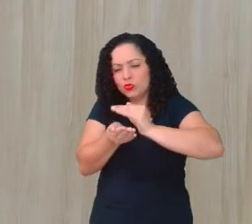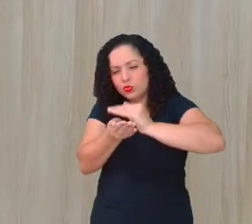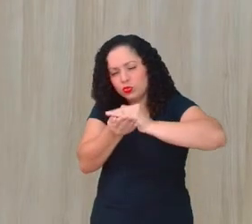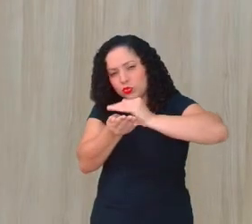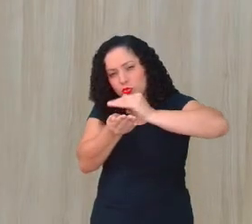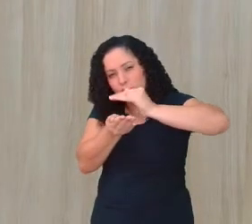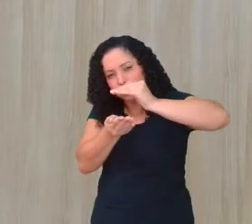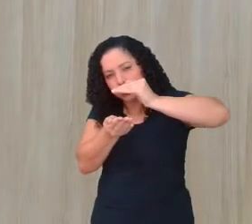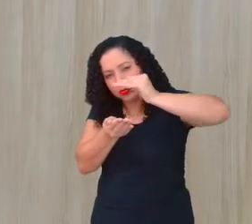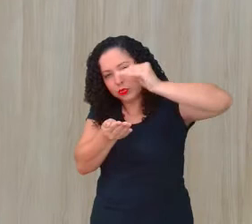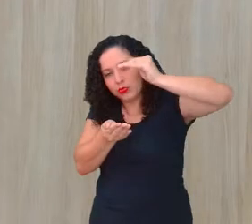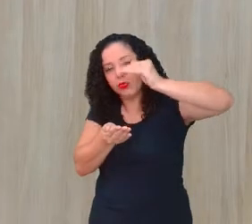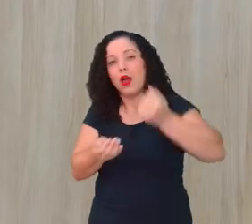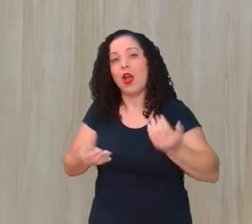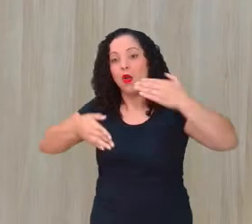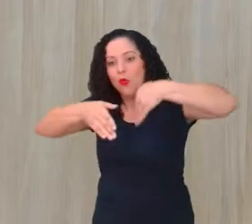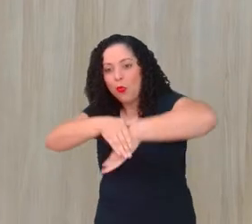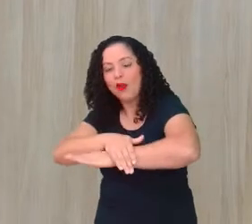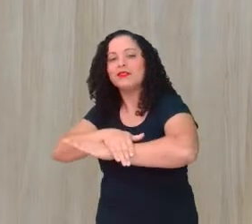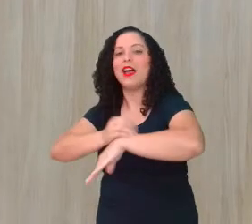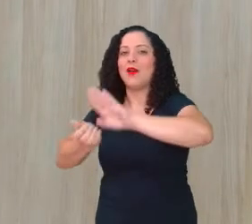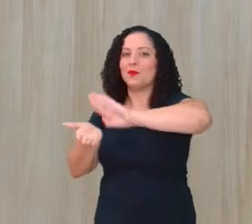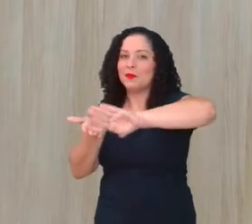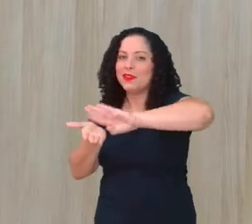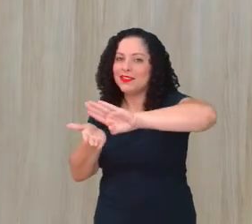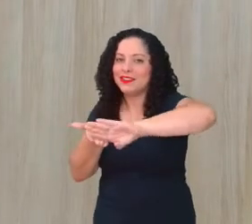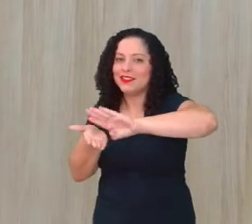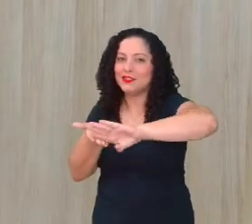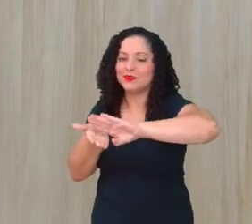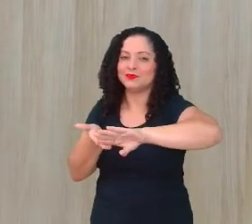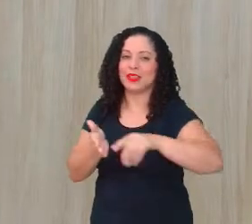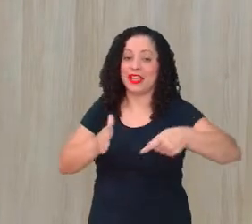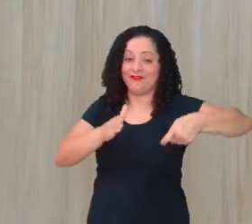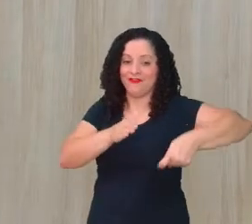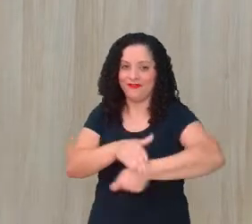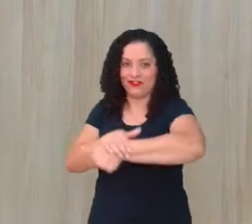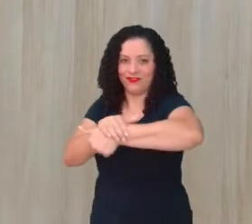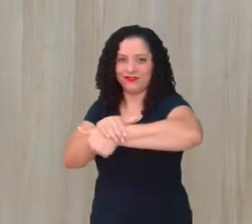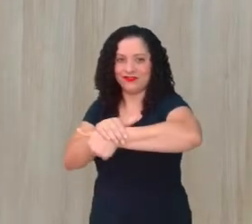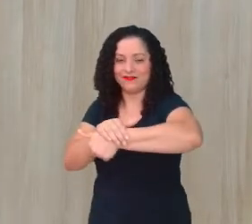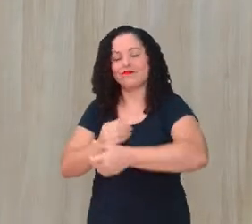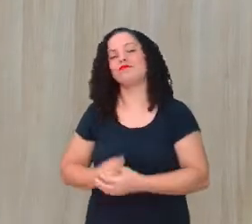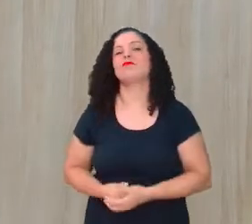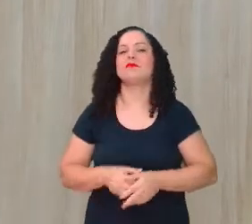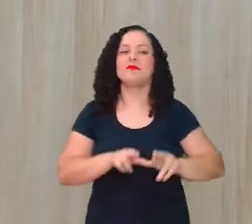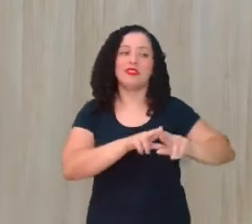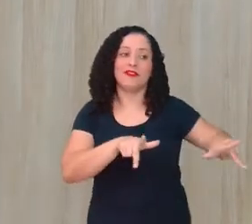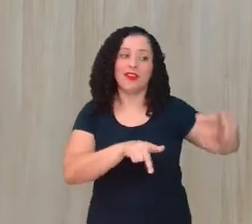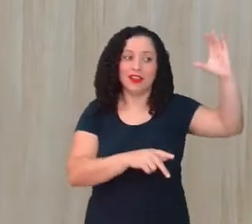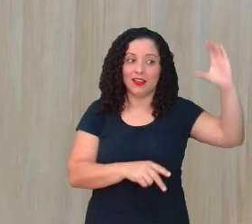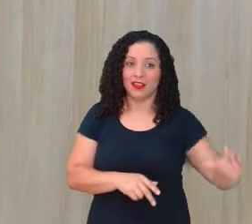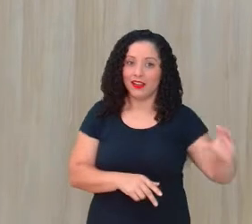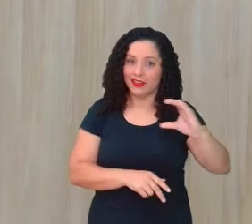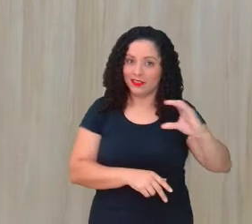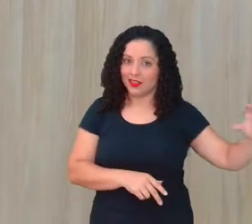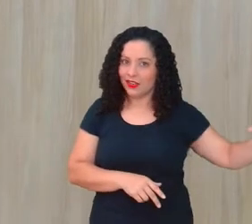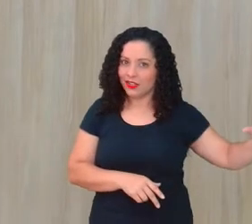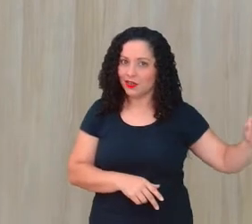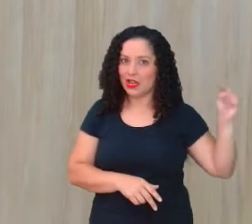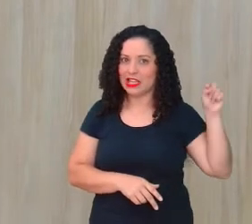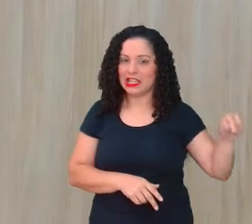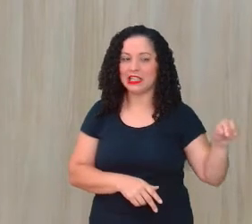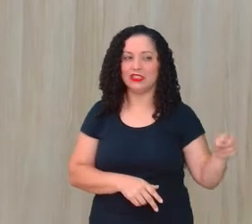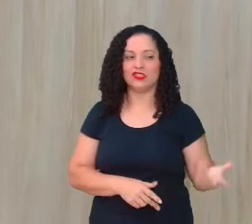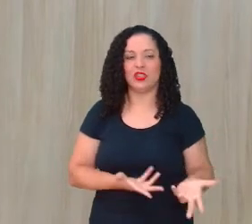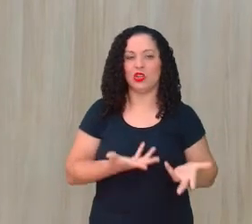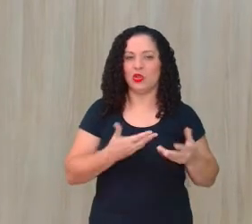banco. Né? Então, porque diferente dos católicos romanos, né, que condenavam a questão da